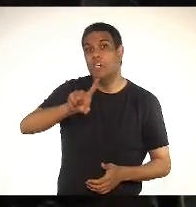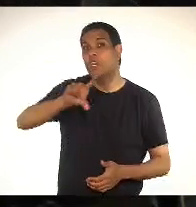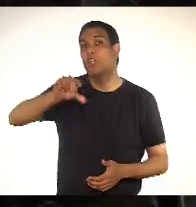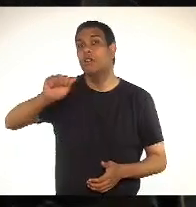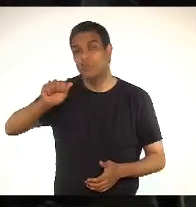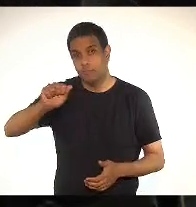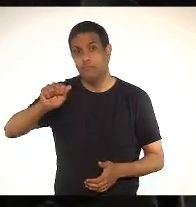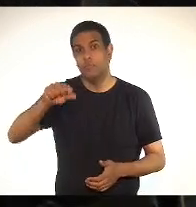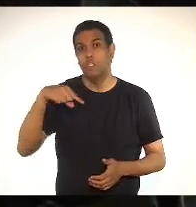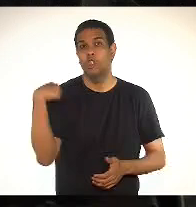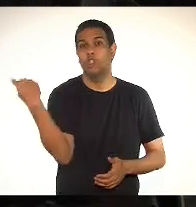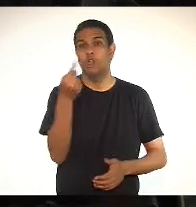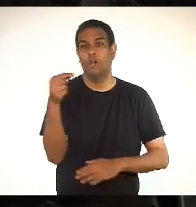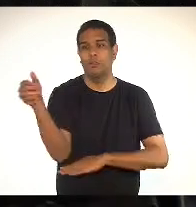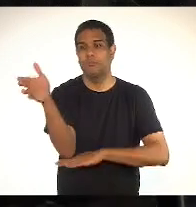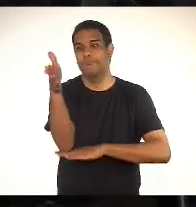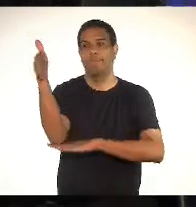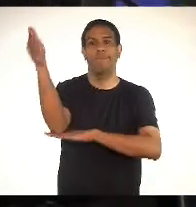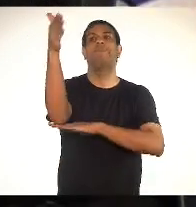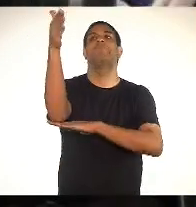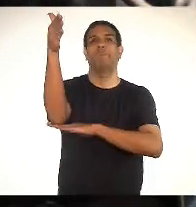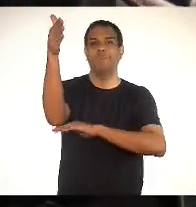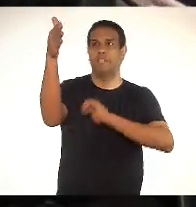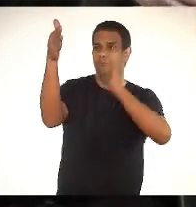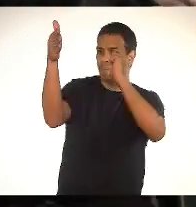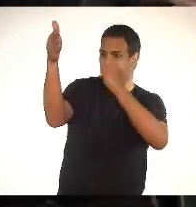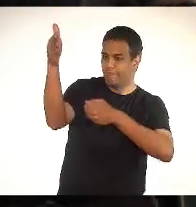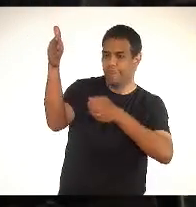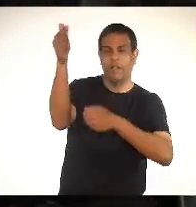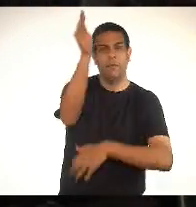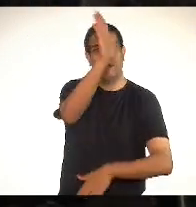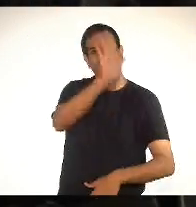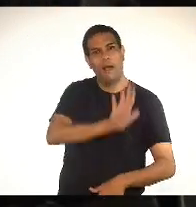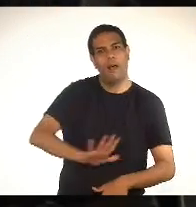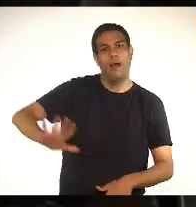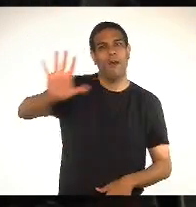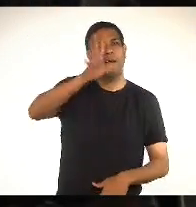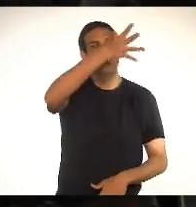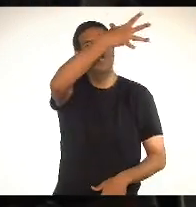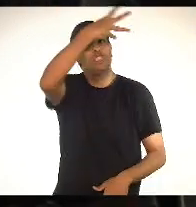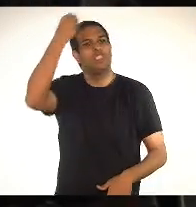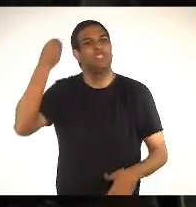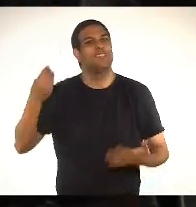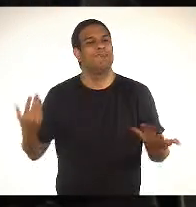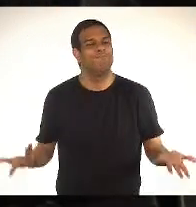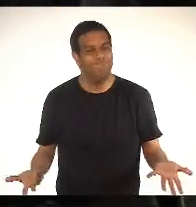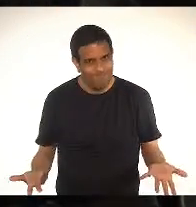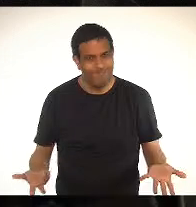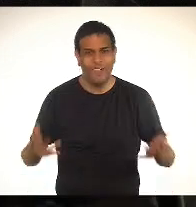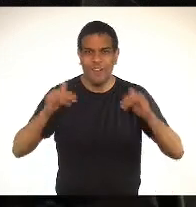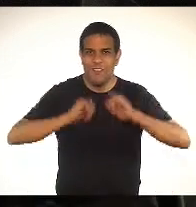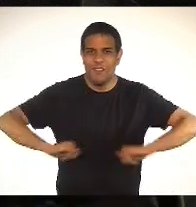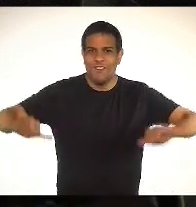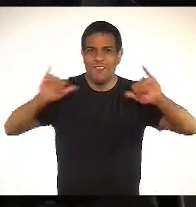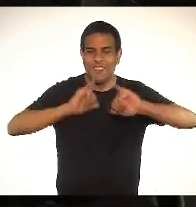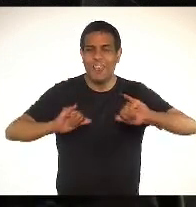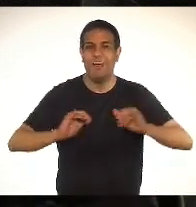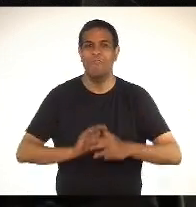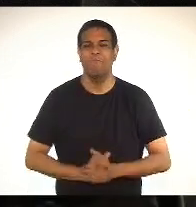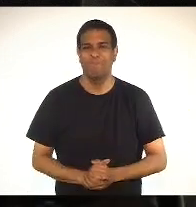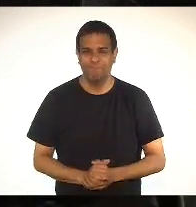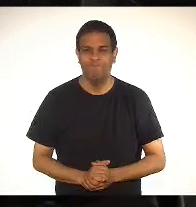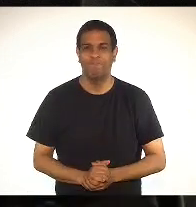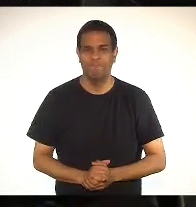da nossa bandeira, bandeira nacional. Eu também havia me esquecido, acabei de receber um comunicado agora.